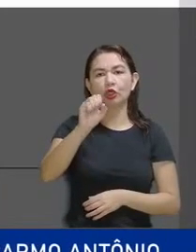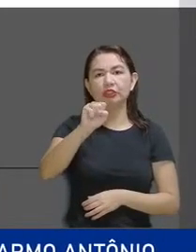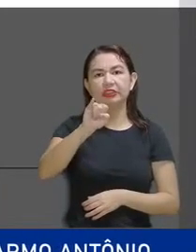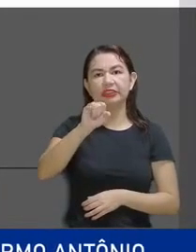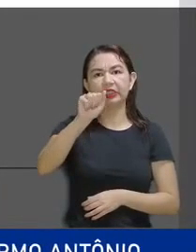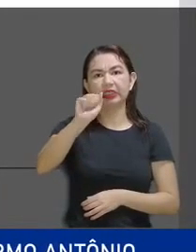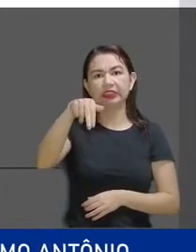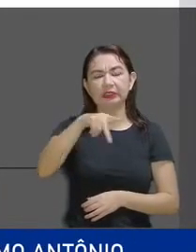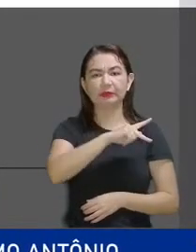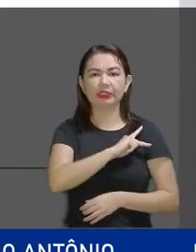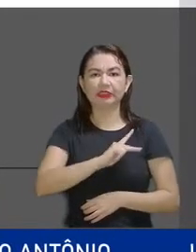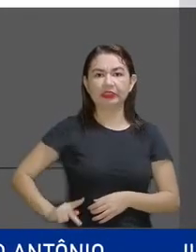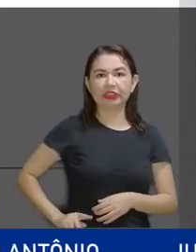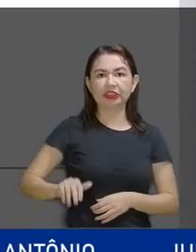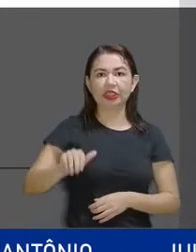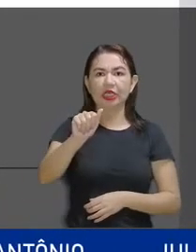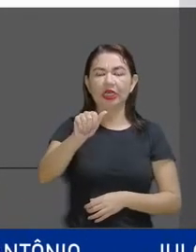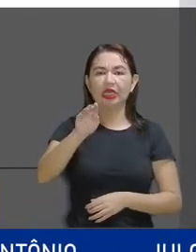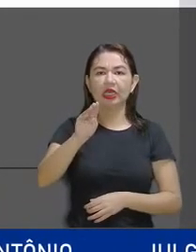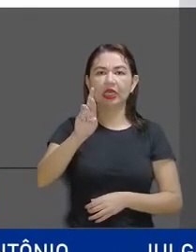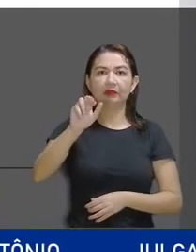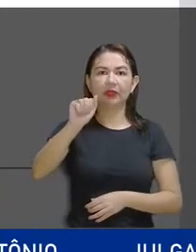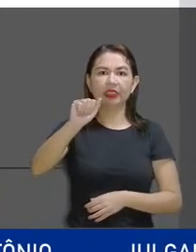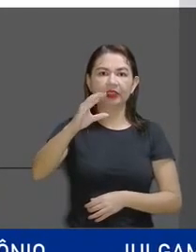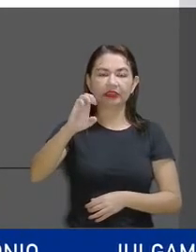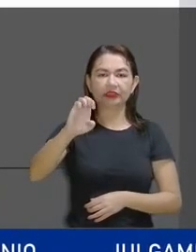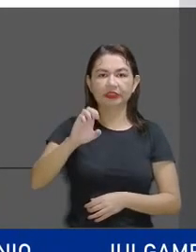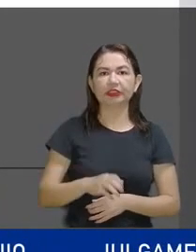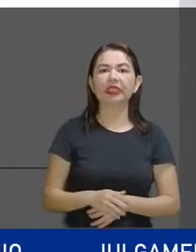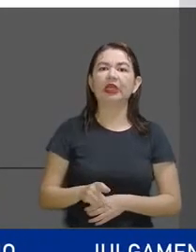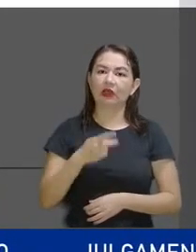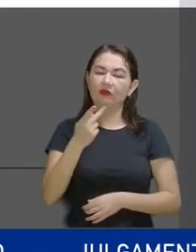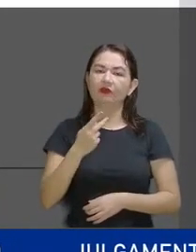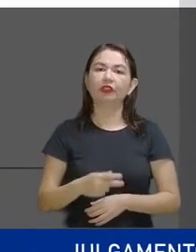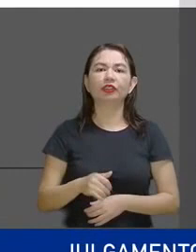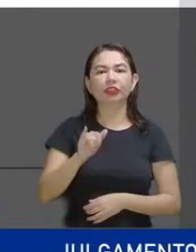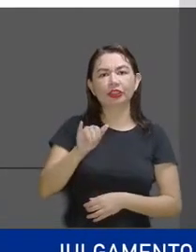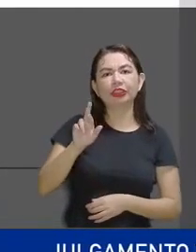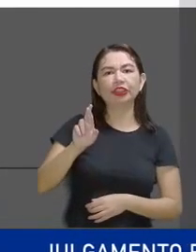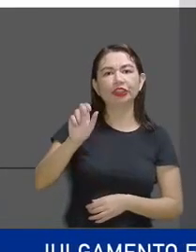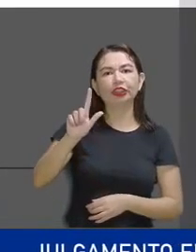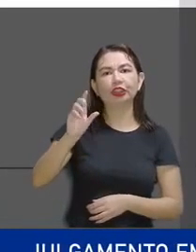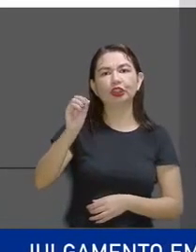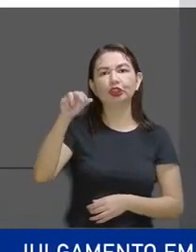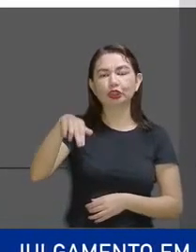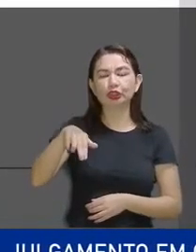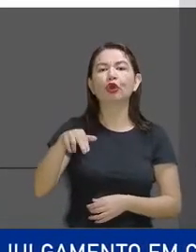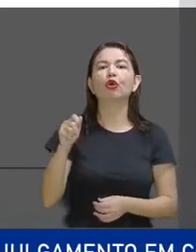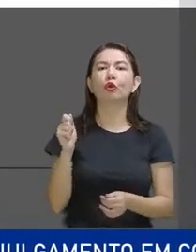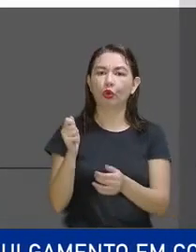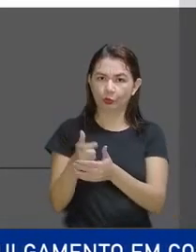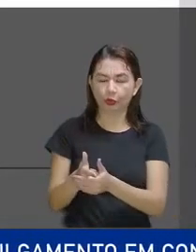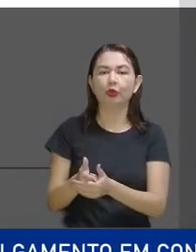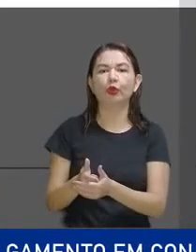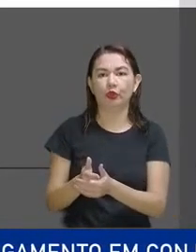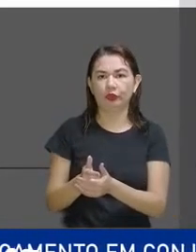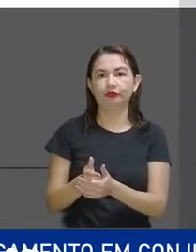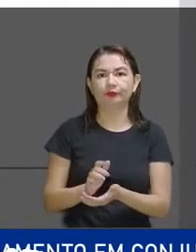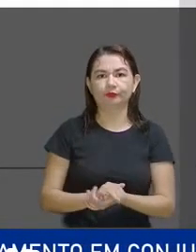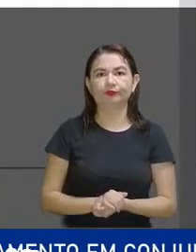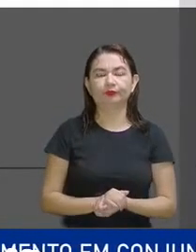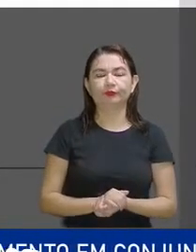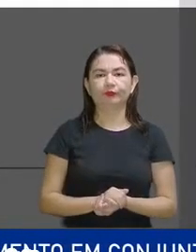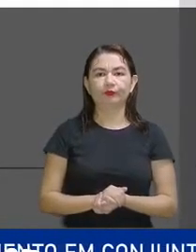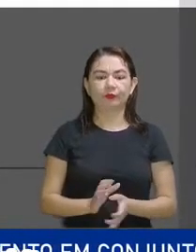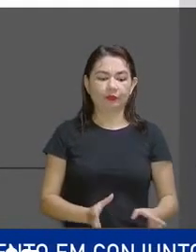como presidente da Abrace, esta afirmou que Irlon foi quem comprou as cestas, que havia entregado aproximadamente